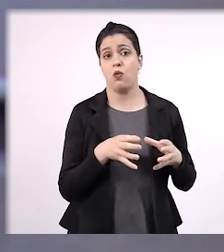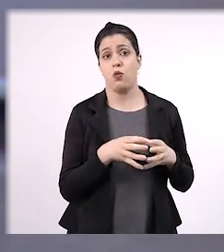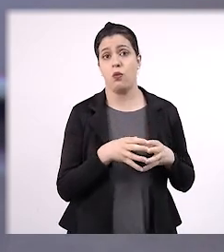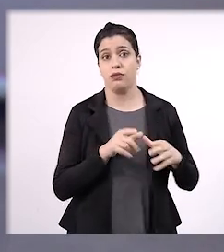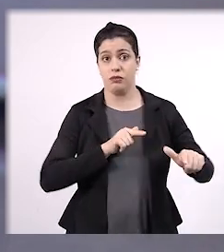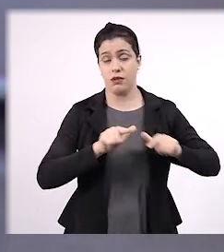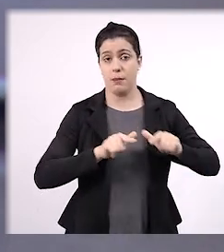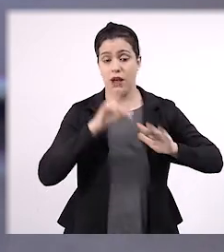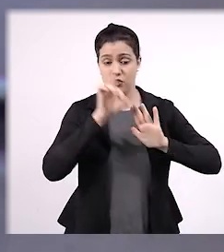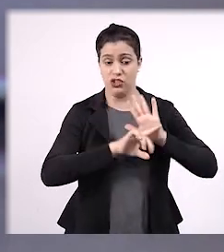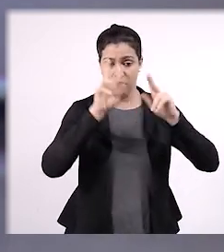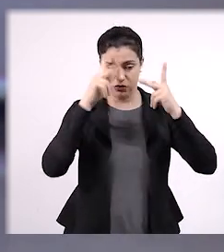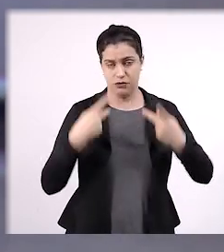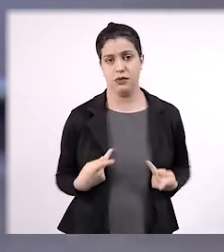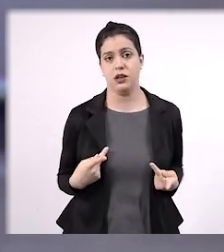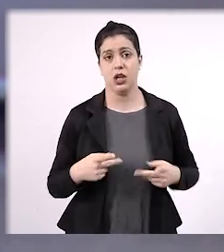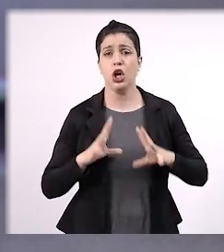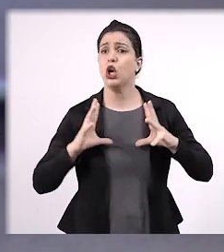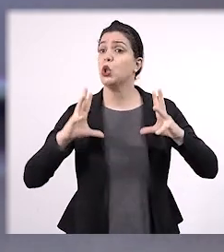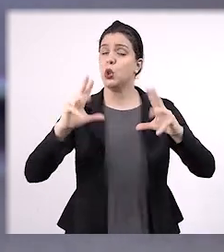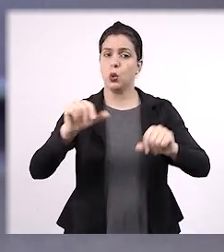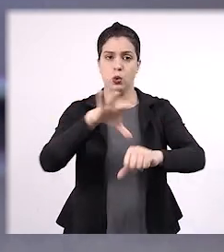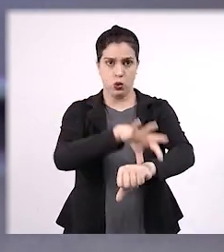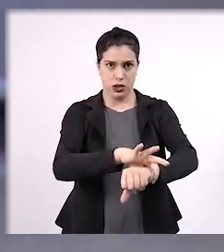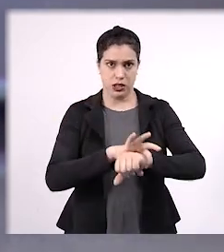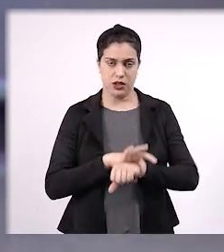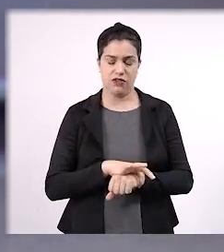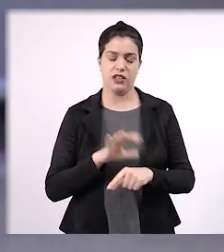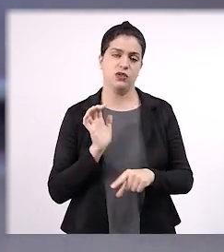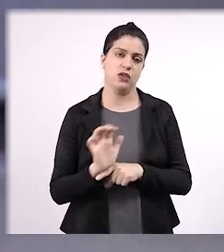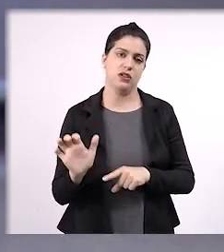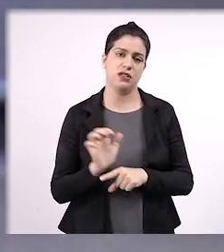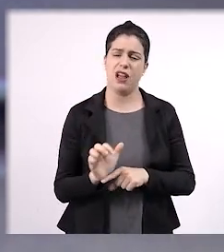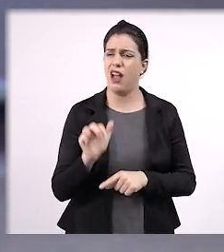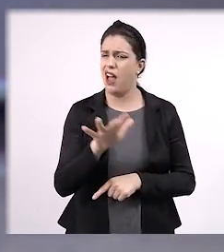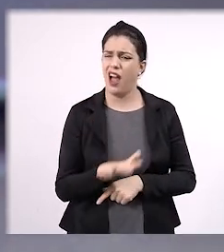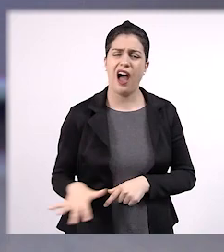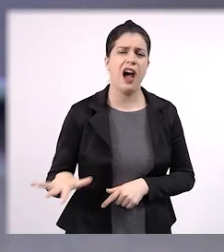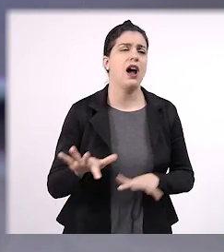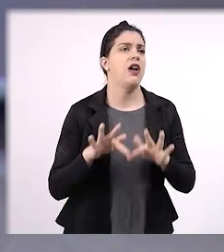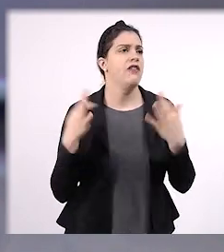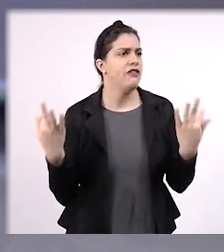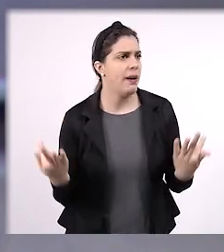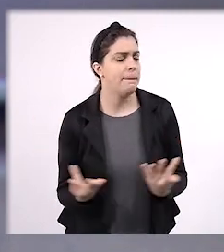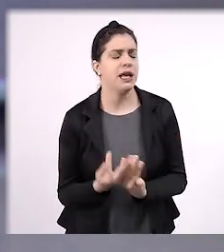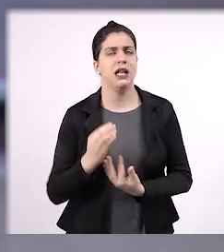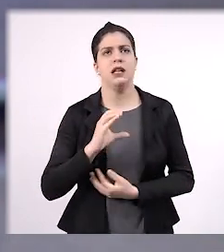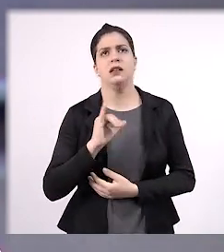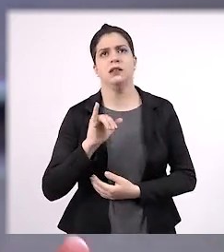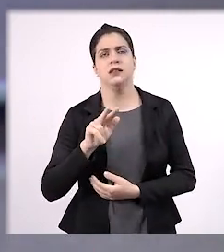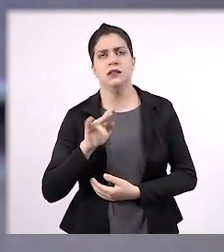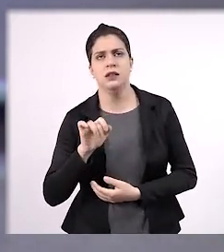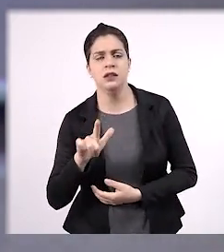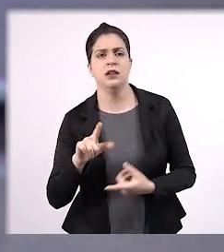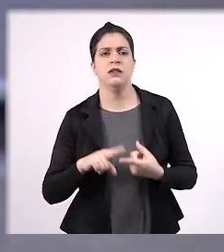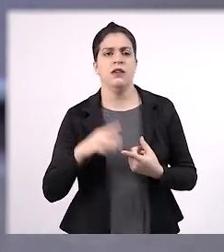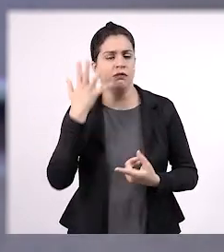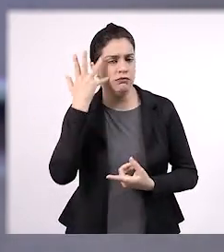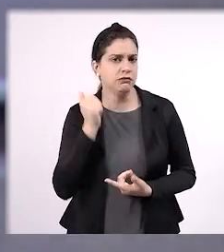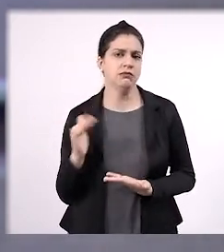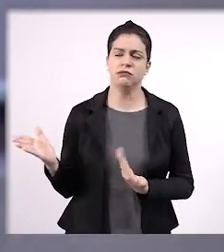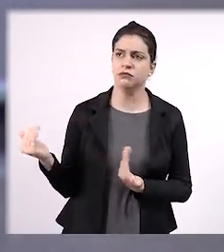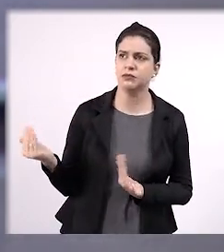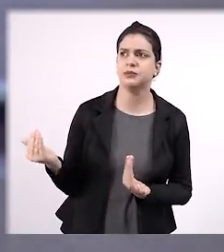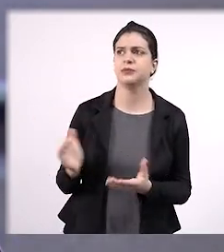coordenador do Núcleo de Direitos Humanos, mas isso não significa que só o meu núcleo mexe com direitos humanos. Na verdade, todos os defensores do